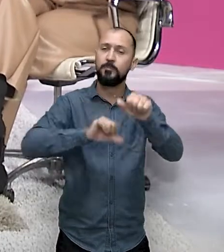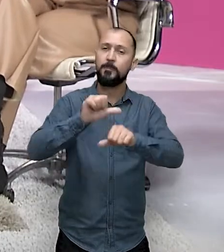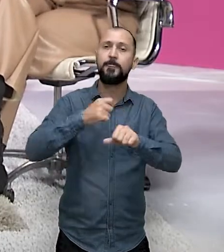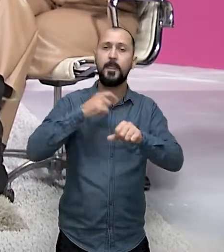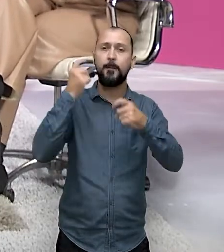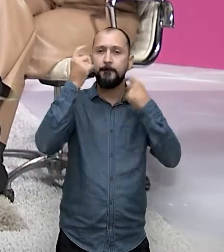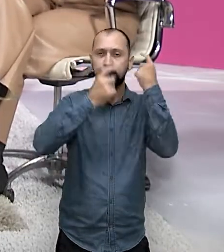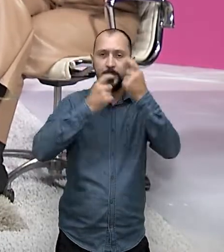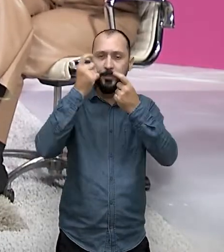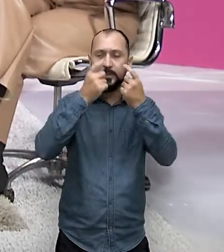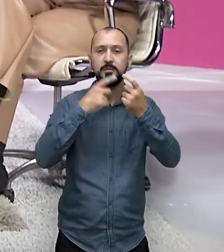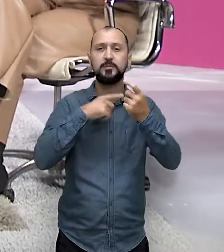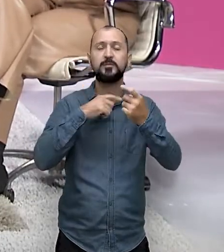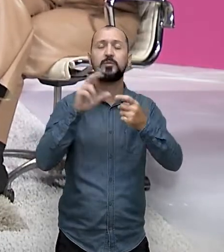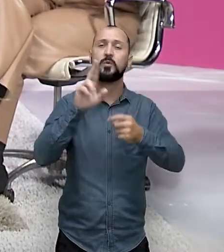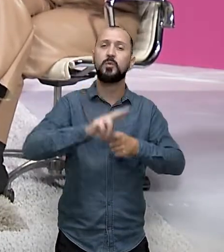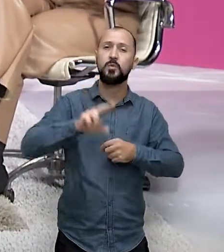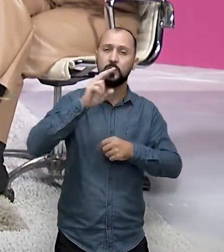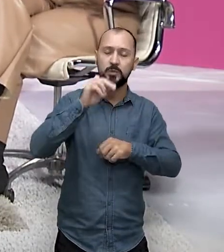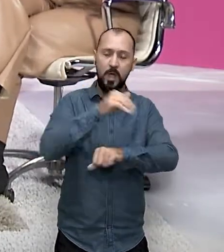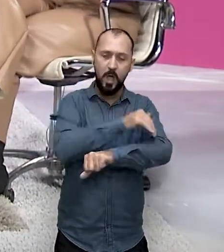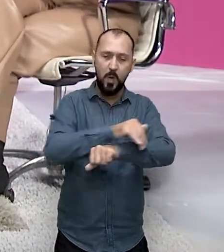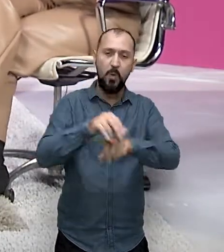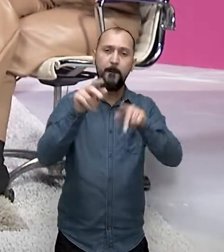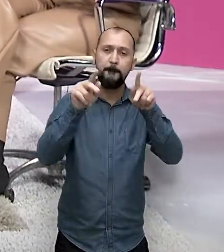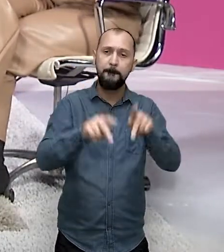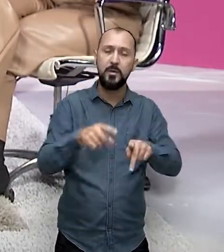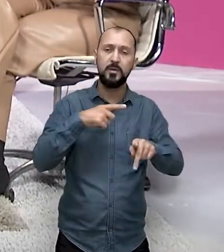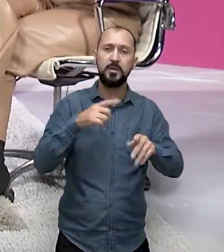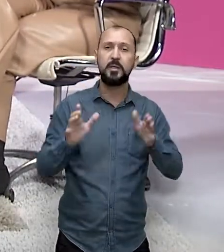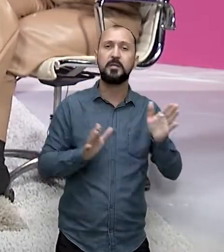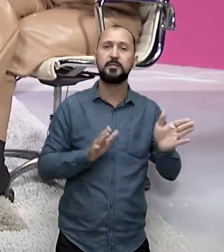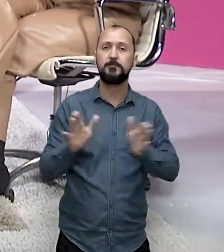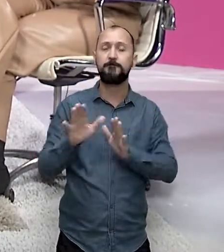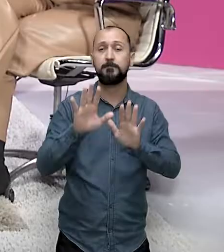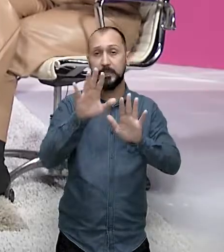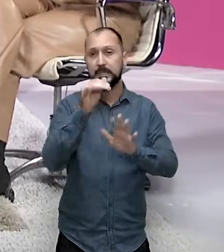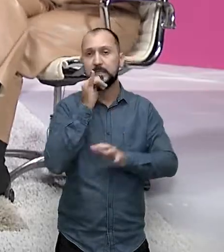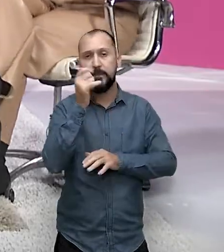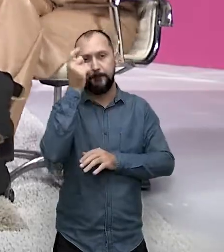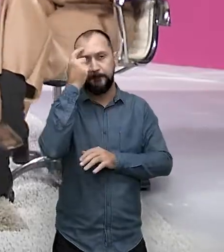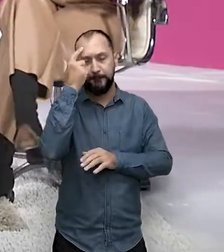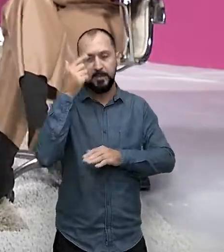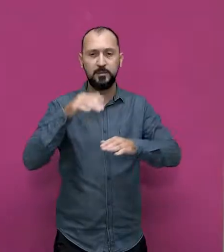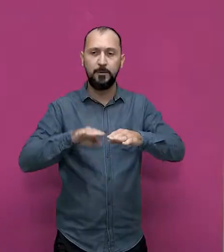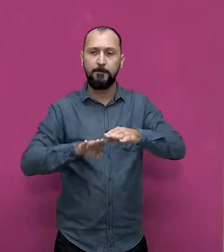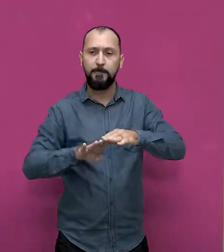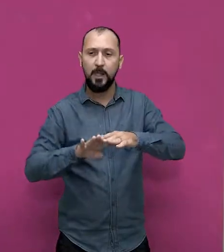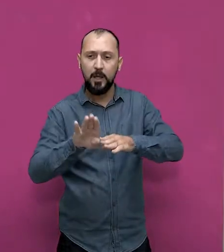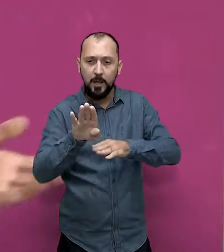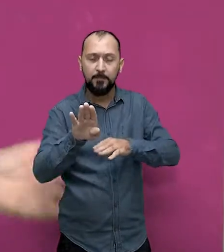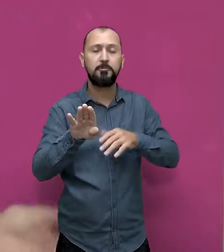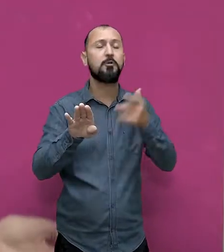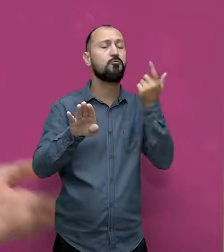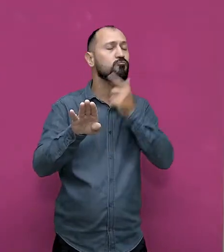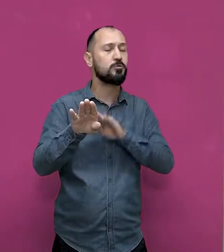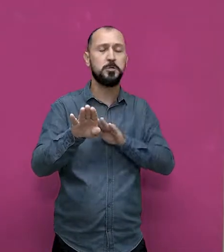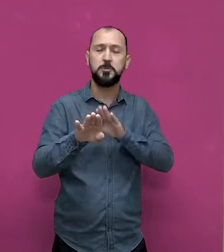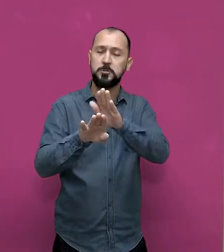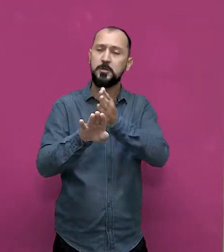elas têm essa preocupação de trabalhar a via pública com acessibilidade. Então, se pensa nas rampas que